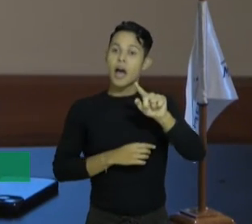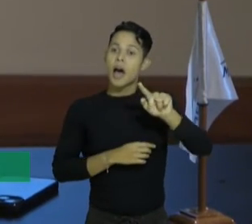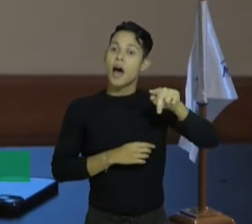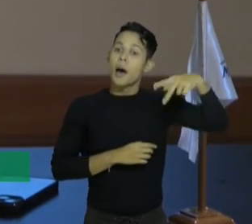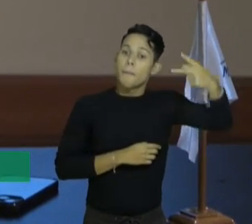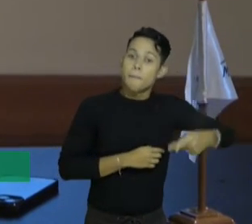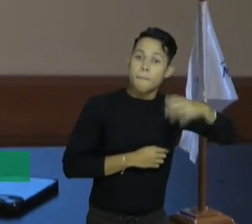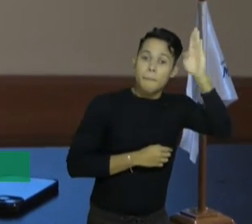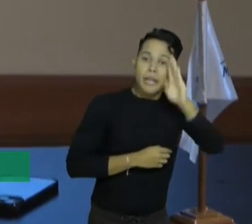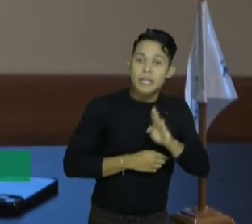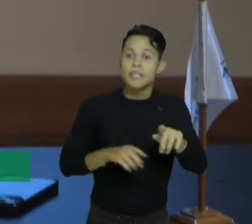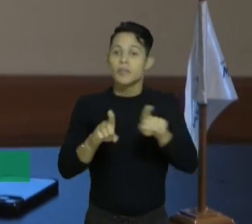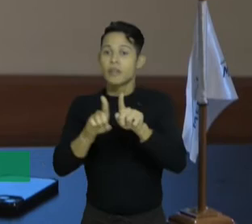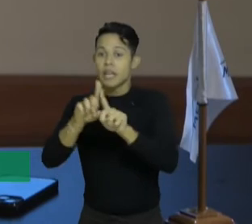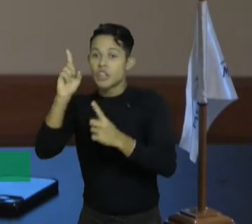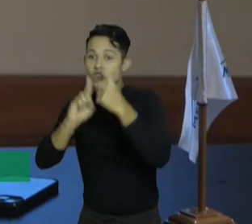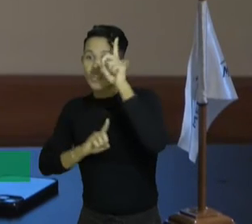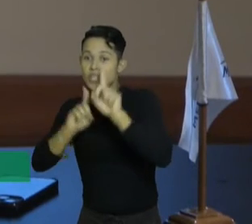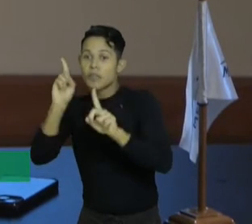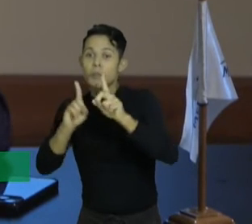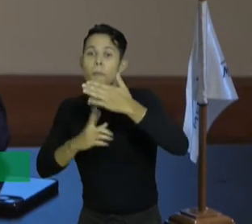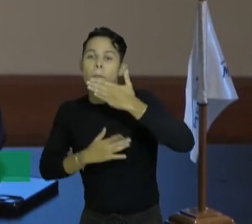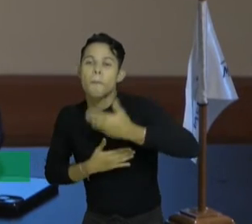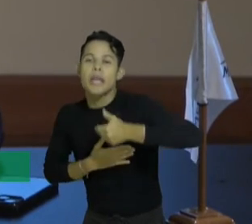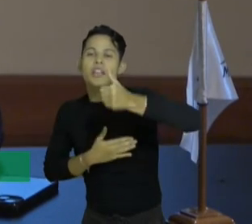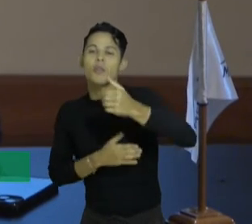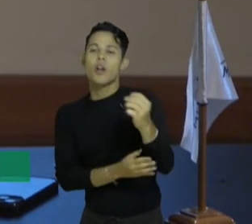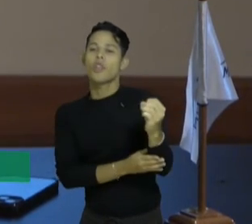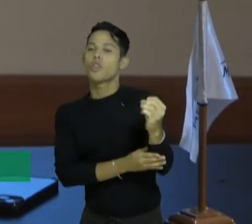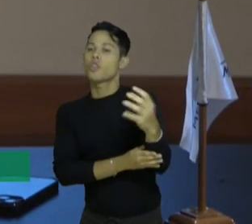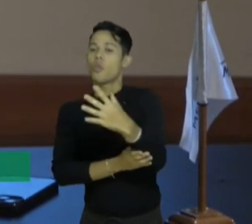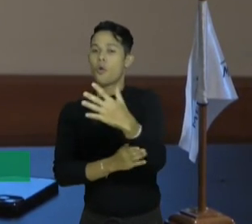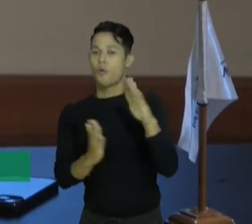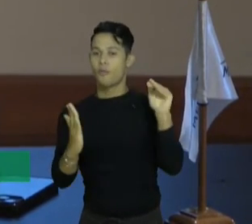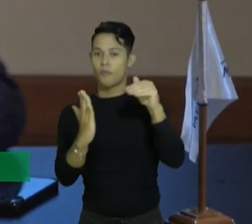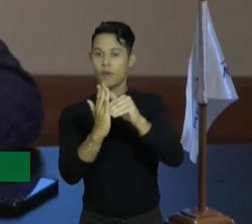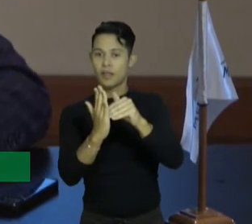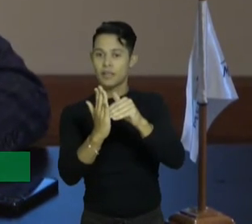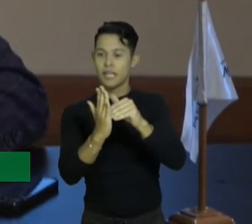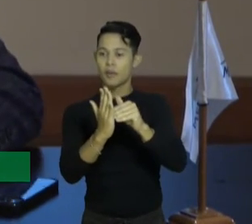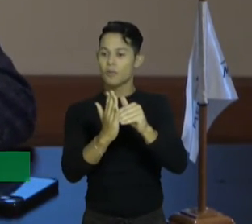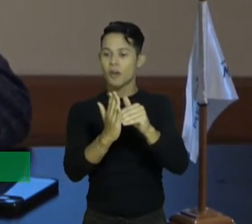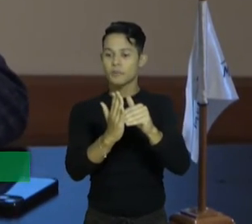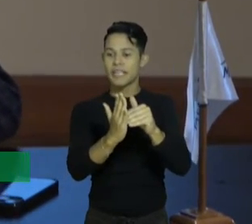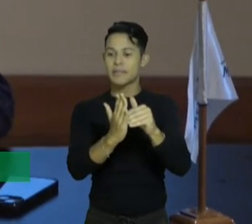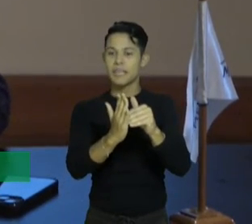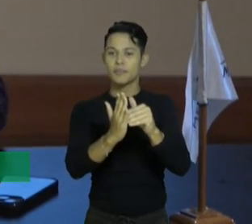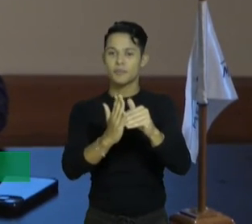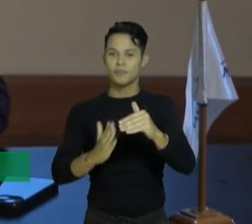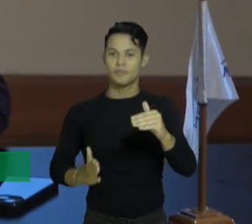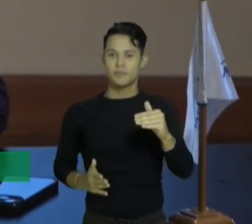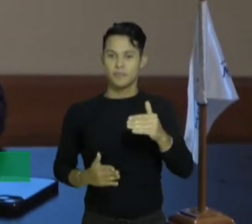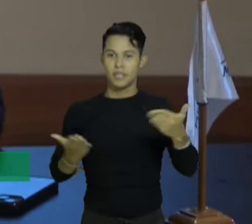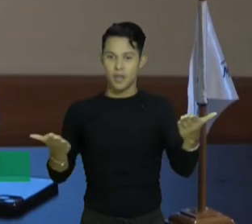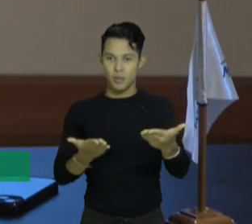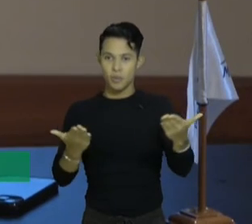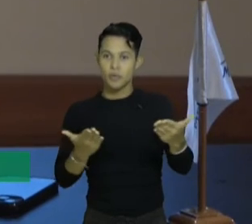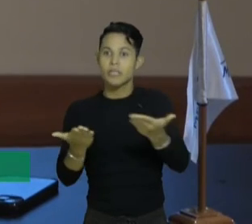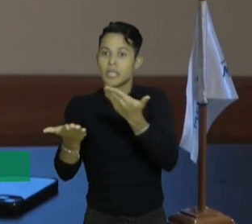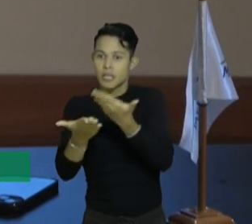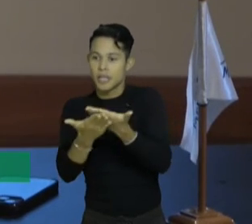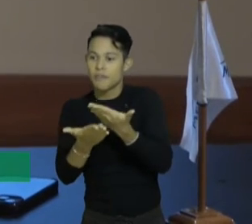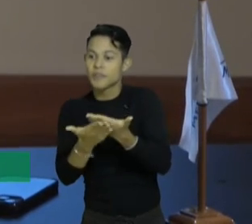Chile mais moderno e abrangente eh vigente até hoje é o acordo de livre comércio Brasil e Chile depois estudantes